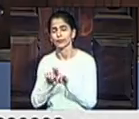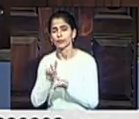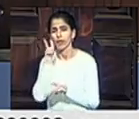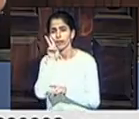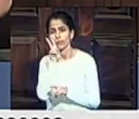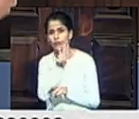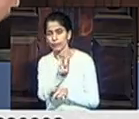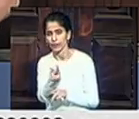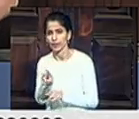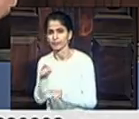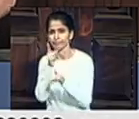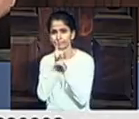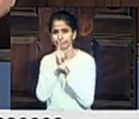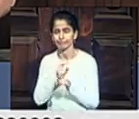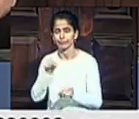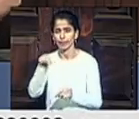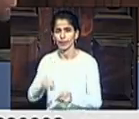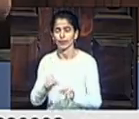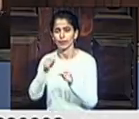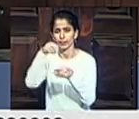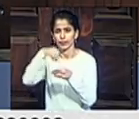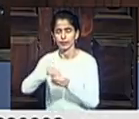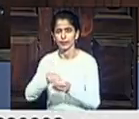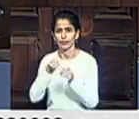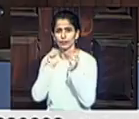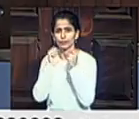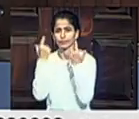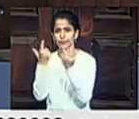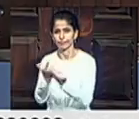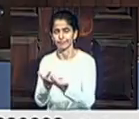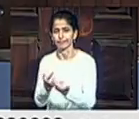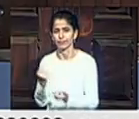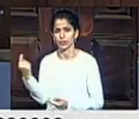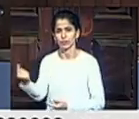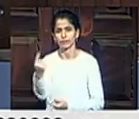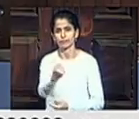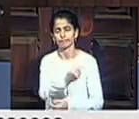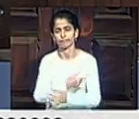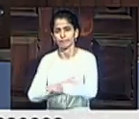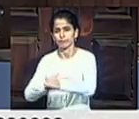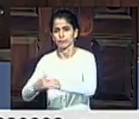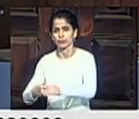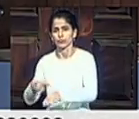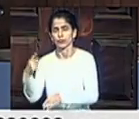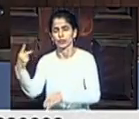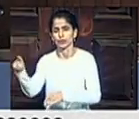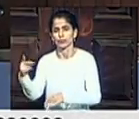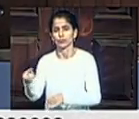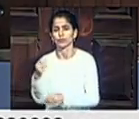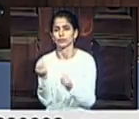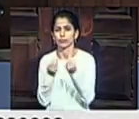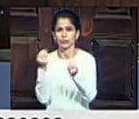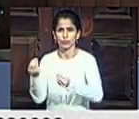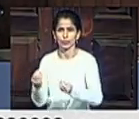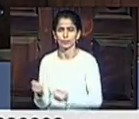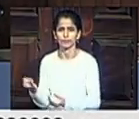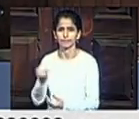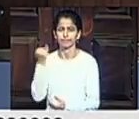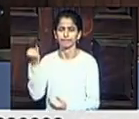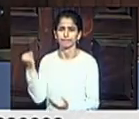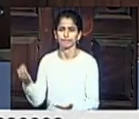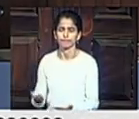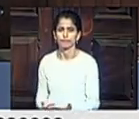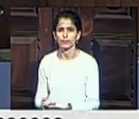dentro dessa casa. Como é que cada um se porta. É importante que